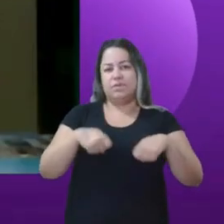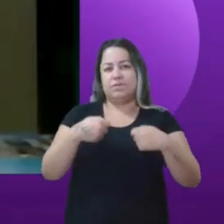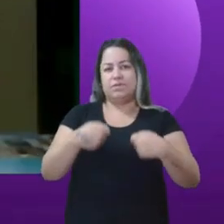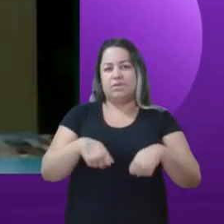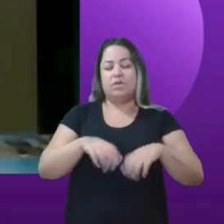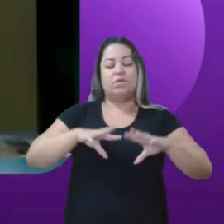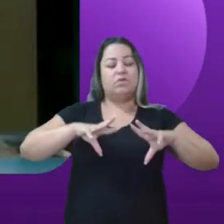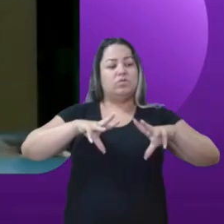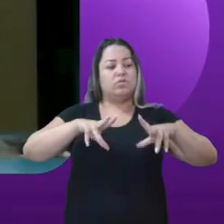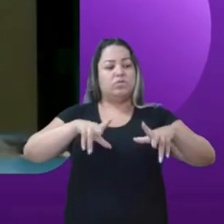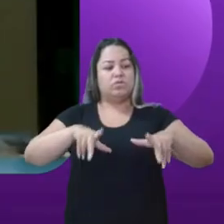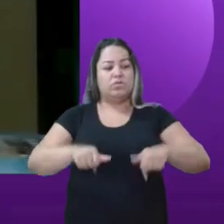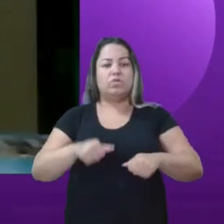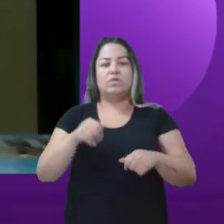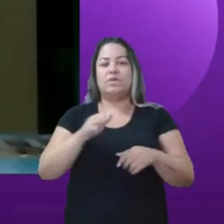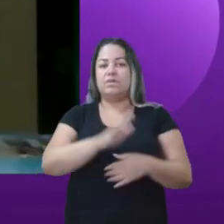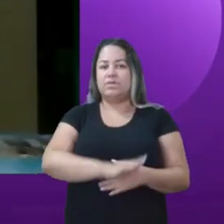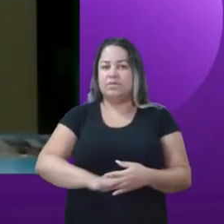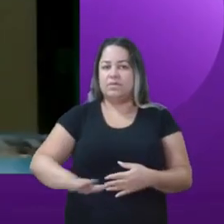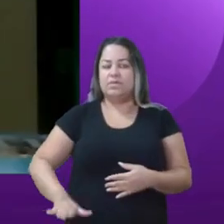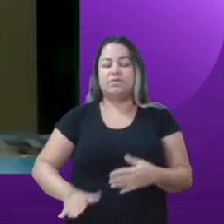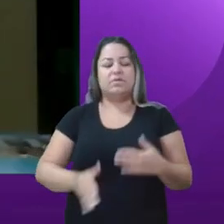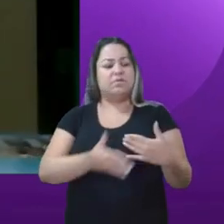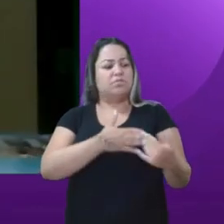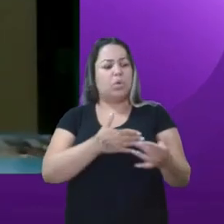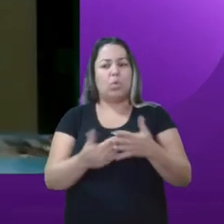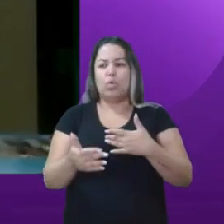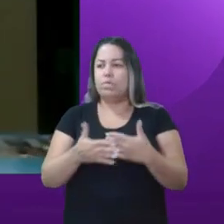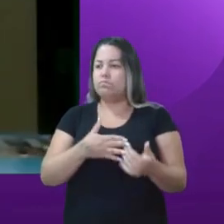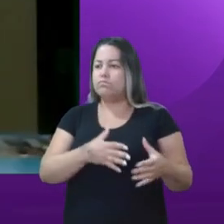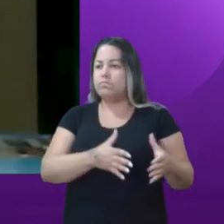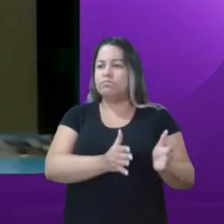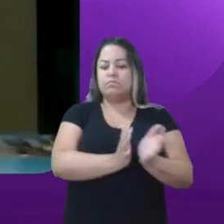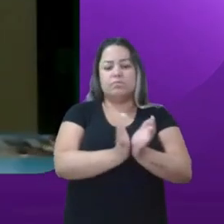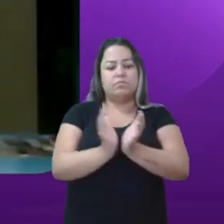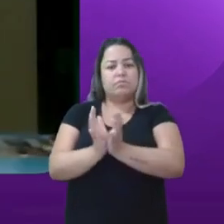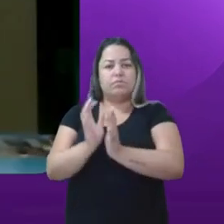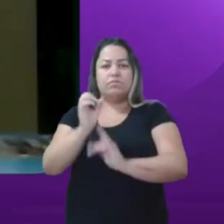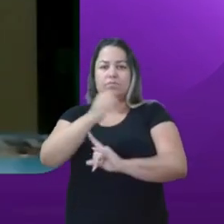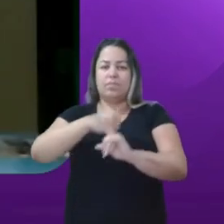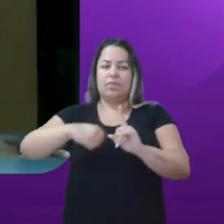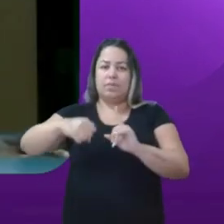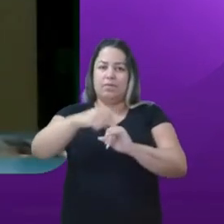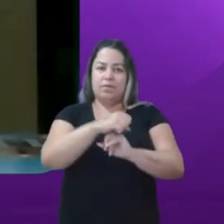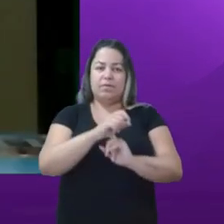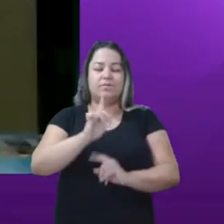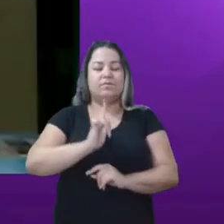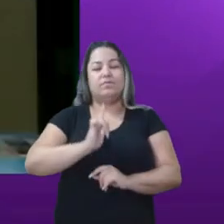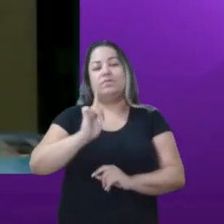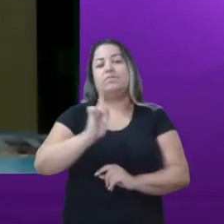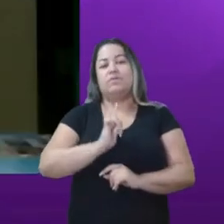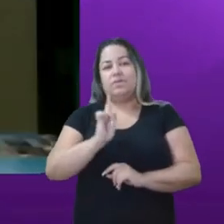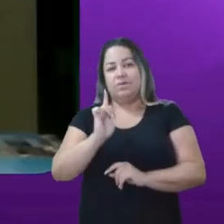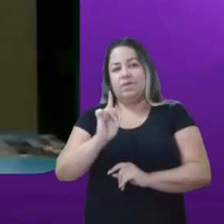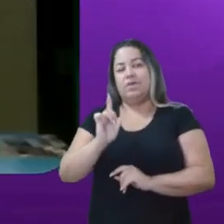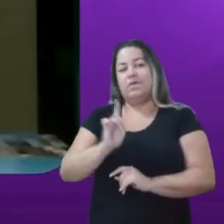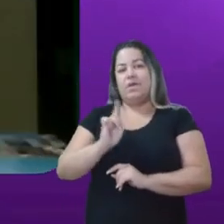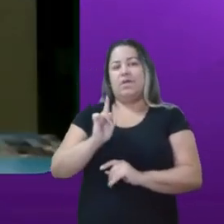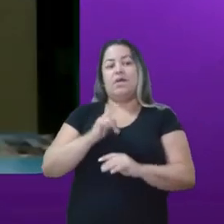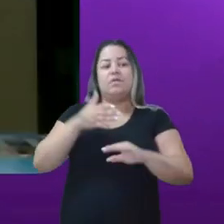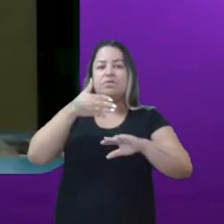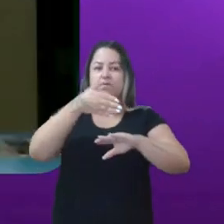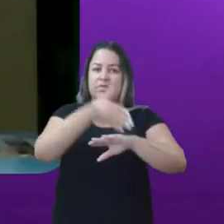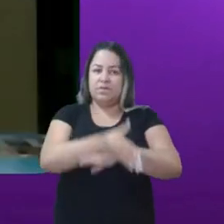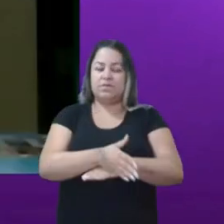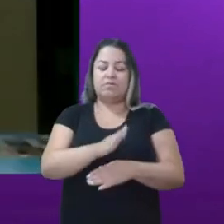E aí todas as crianças, independente de classe social, de condição, deveriam ter acesso a